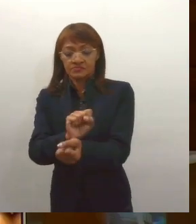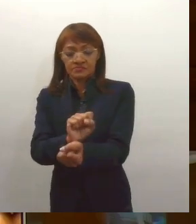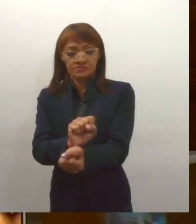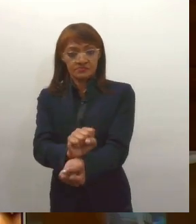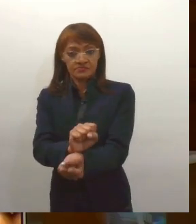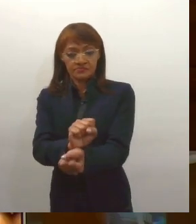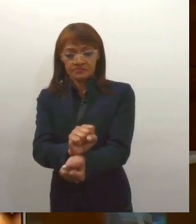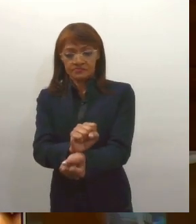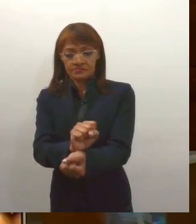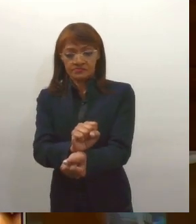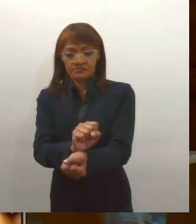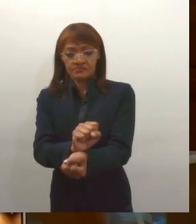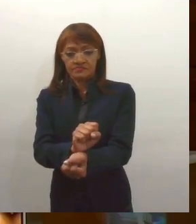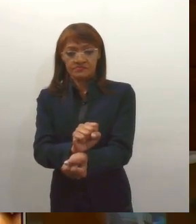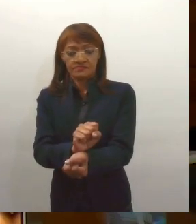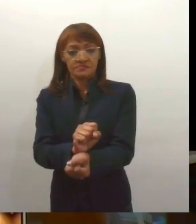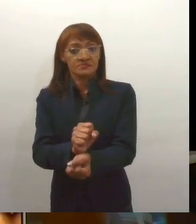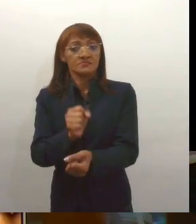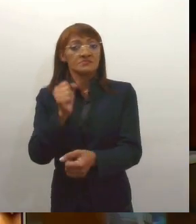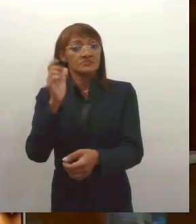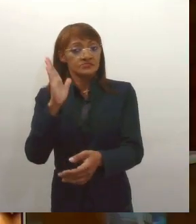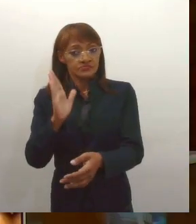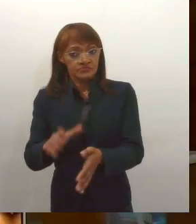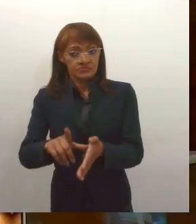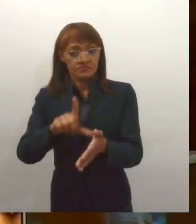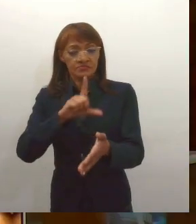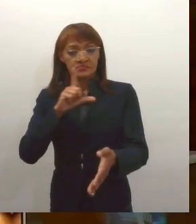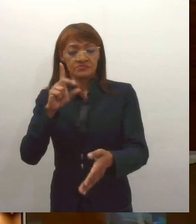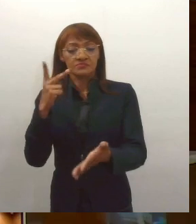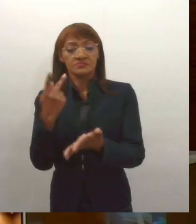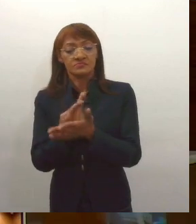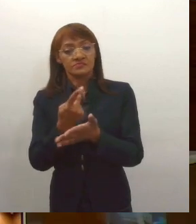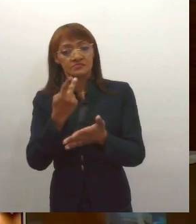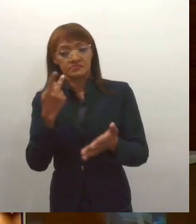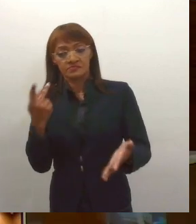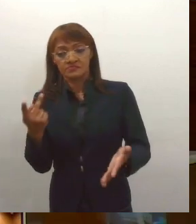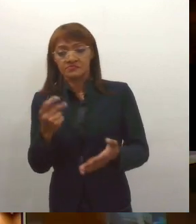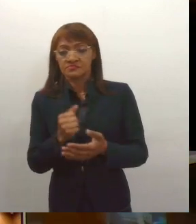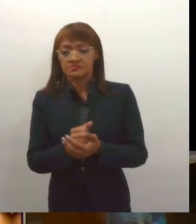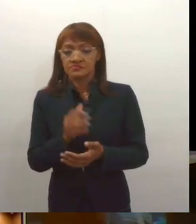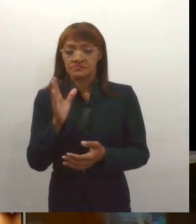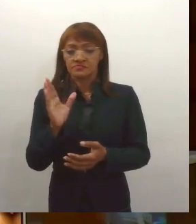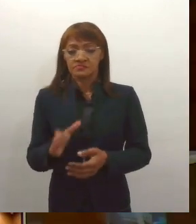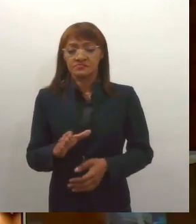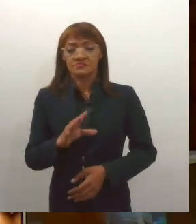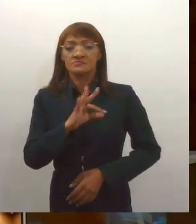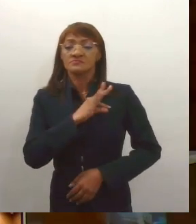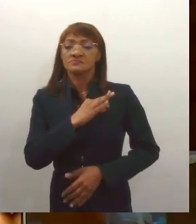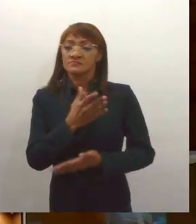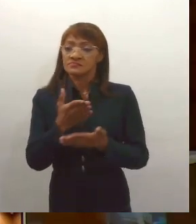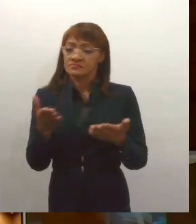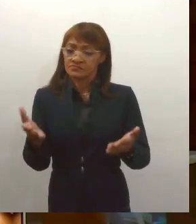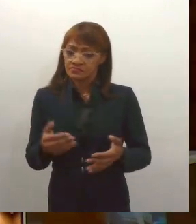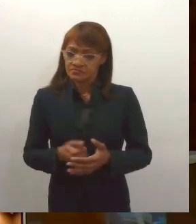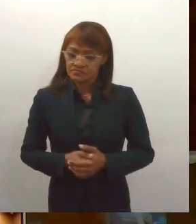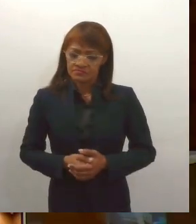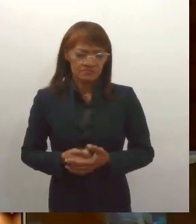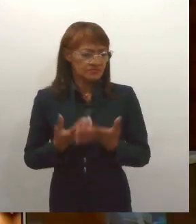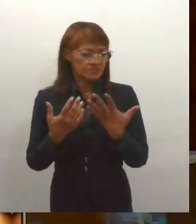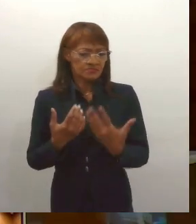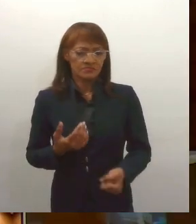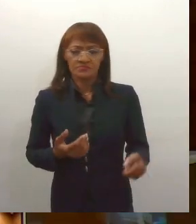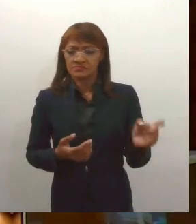forma equivocada pelas forças policiais e é inadmissível a gente viu a situação que